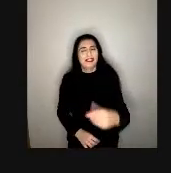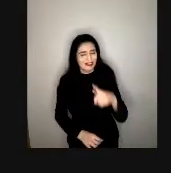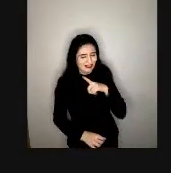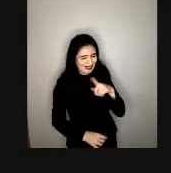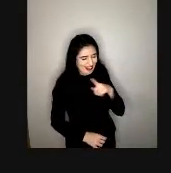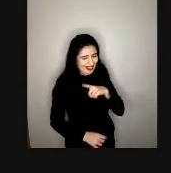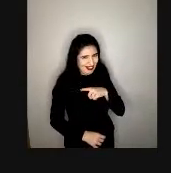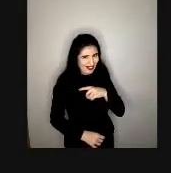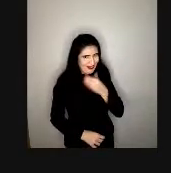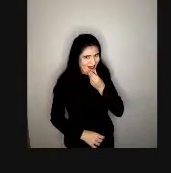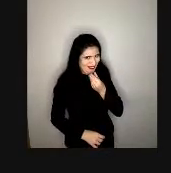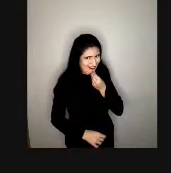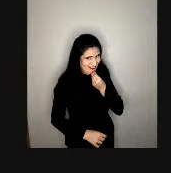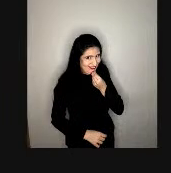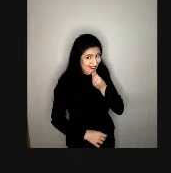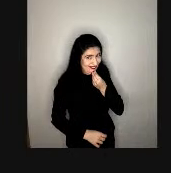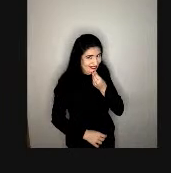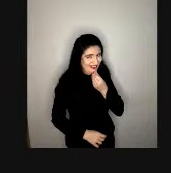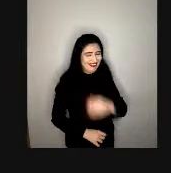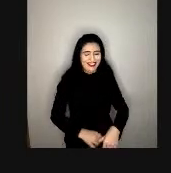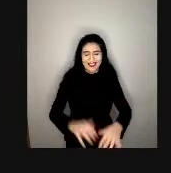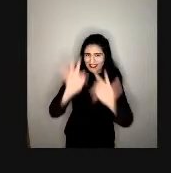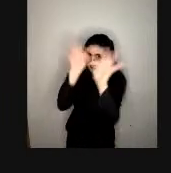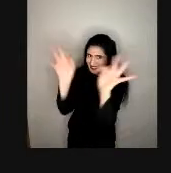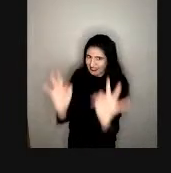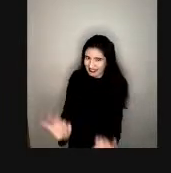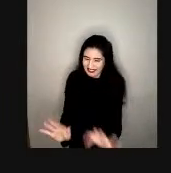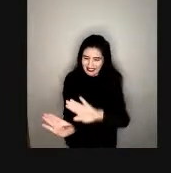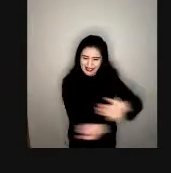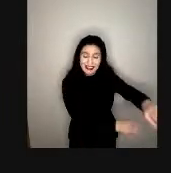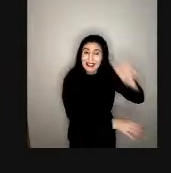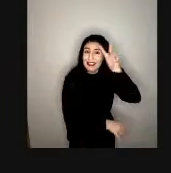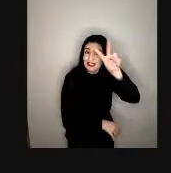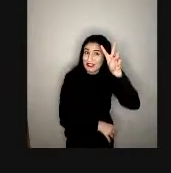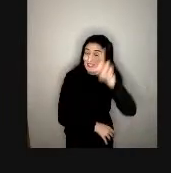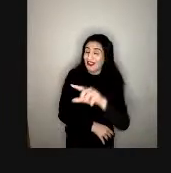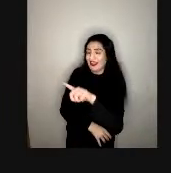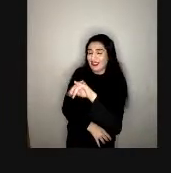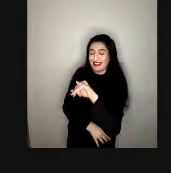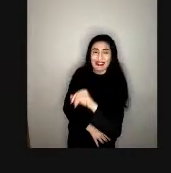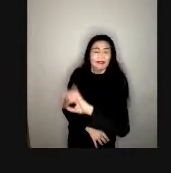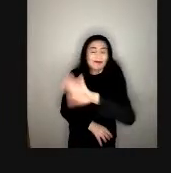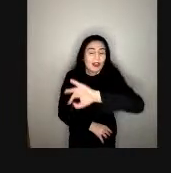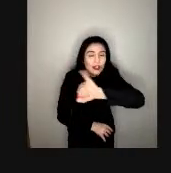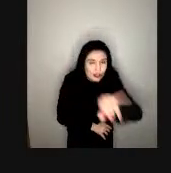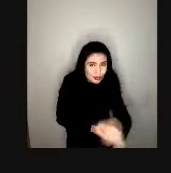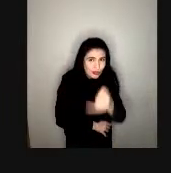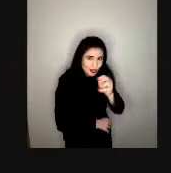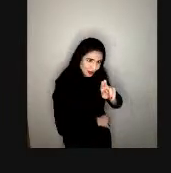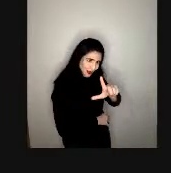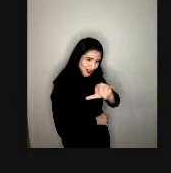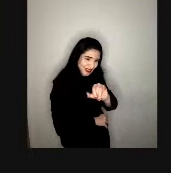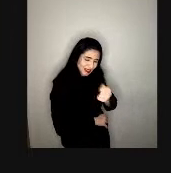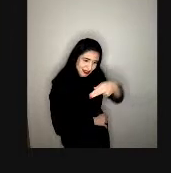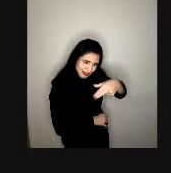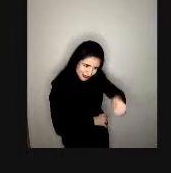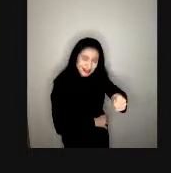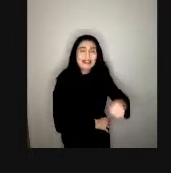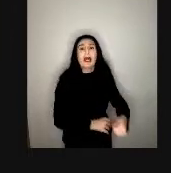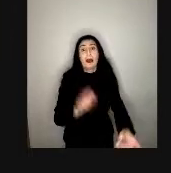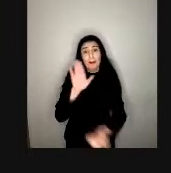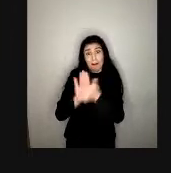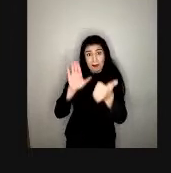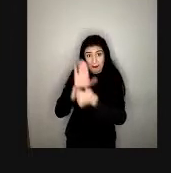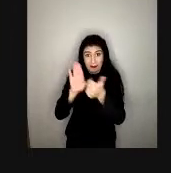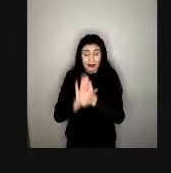E aí vamos contar um pouquinho da história da Juliana. A gente tem pouco tempo aqui. A Juliana foi a primeira moça que eu fotografei,